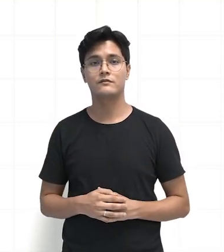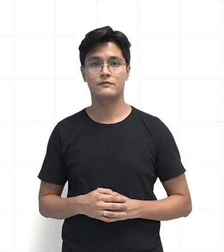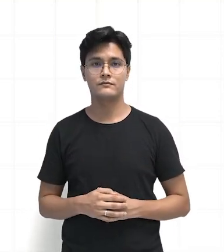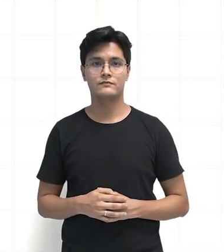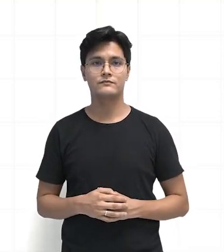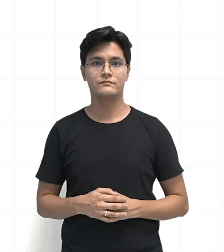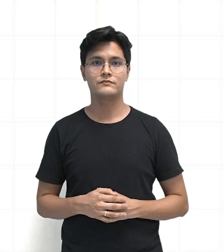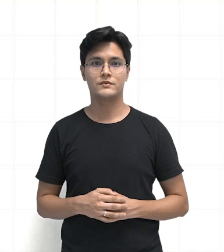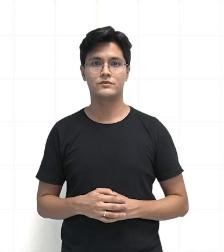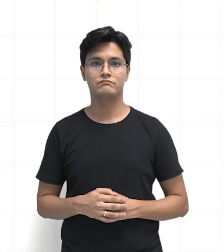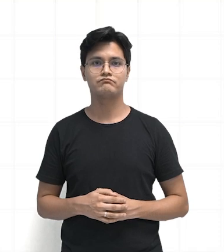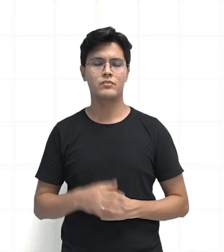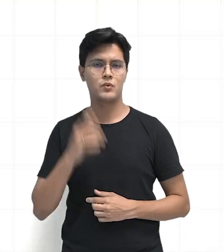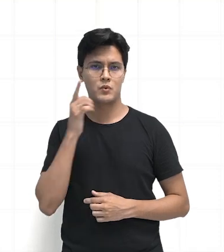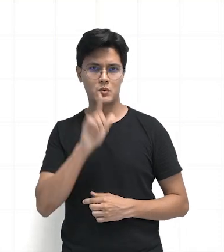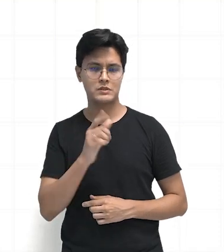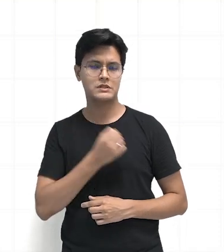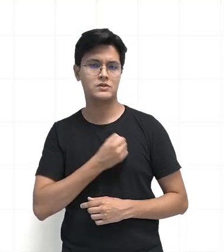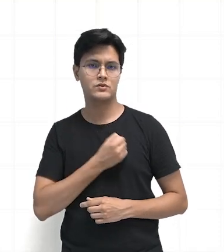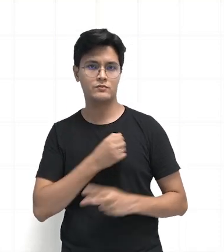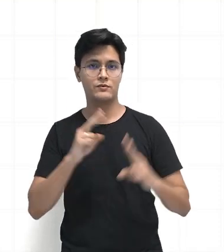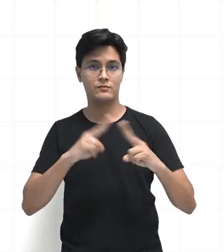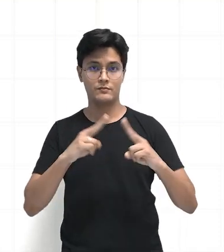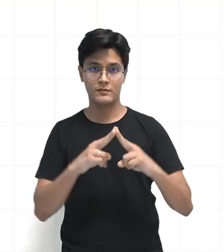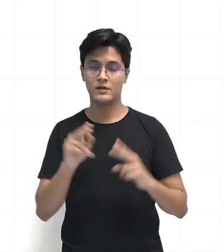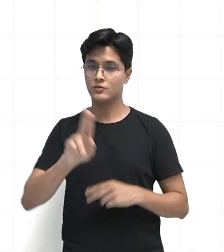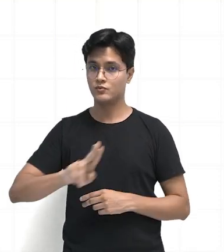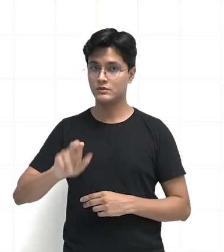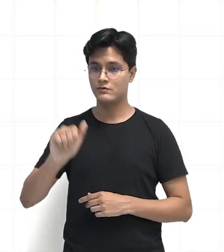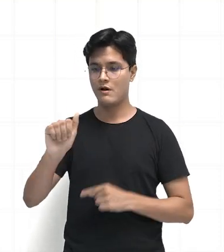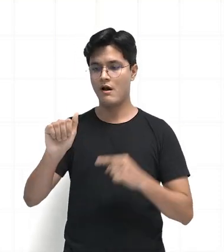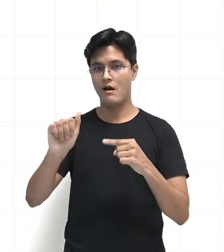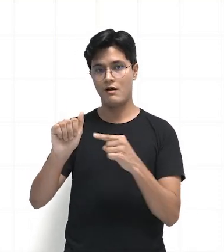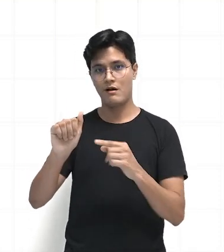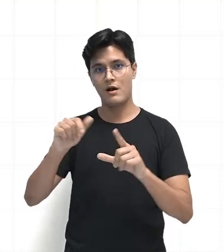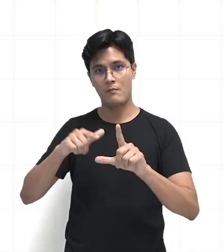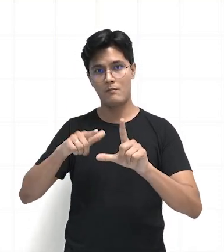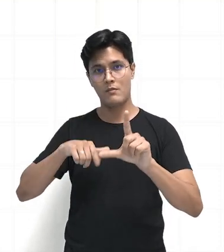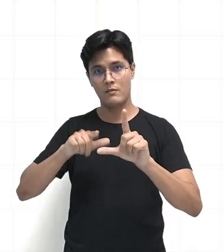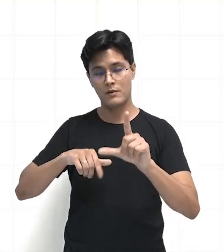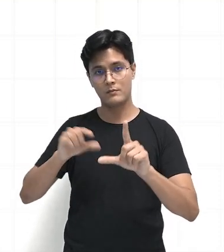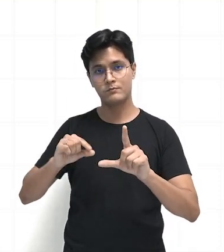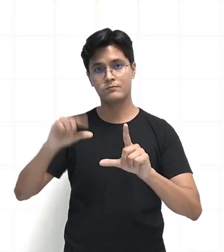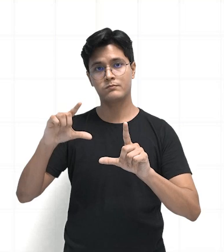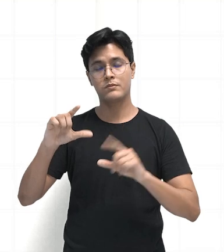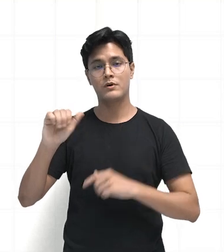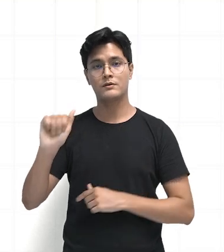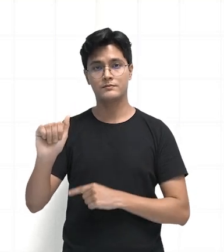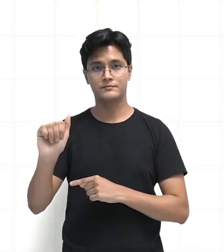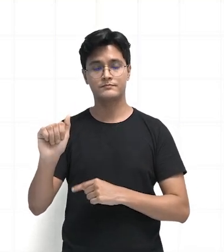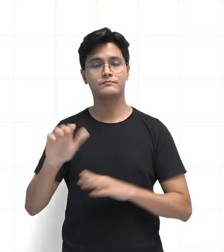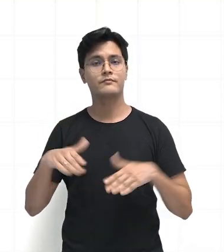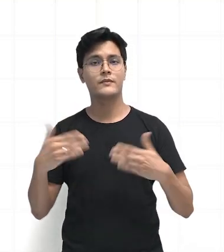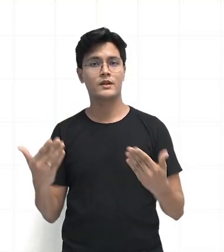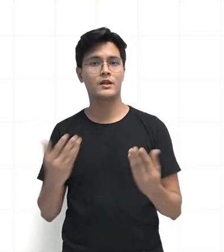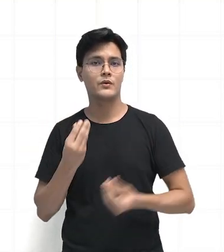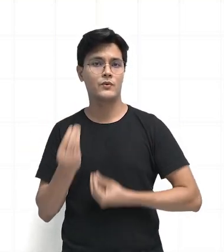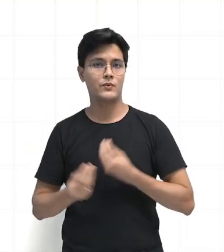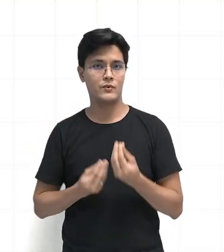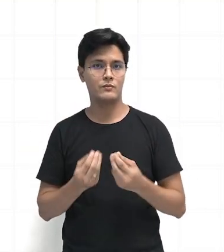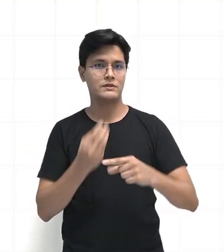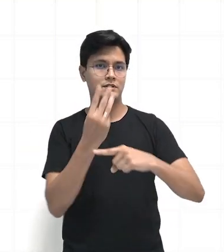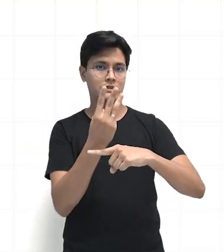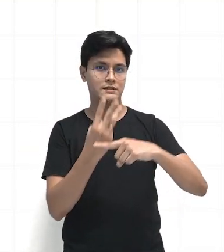A maiúsculo. Quais são as chances? 3 chances, que é o 2, o 4 e o 6, 3 elementos. Então, vai ficar 3 dividido